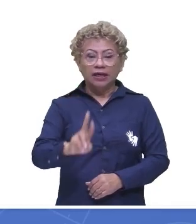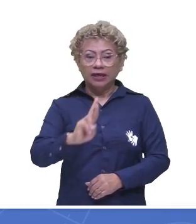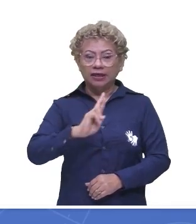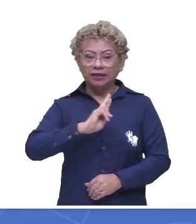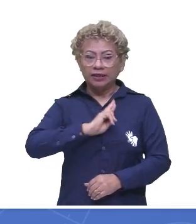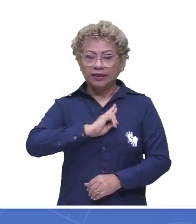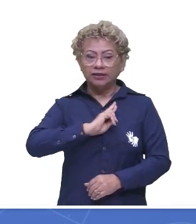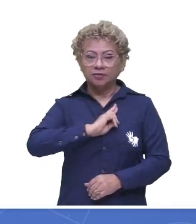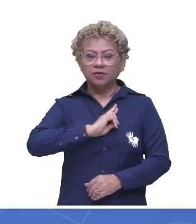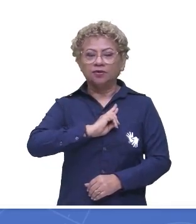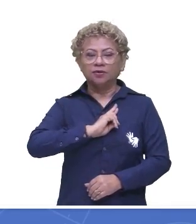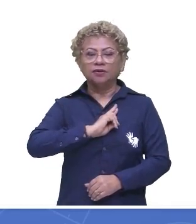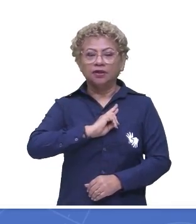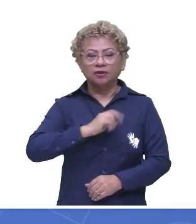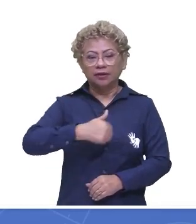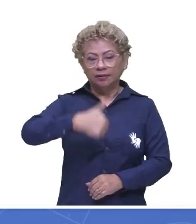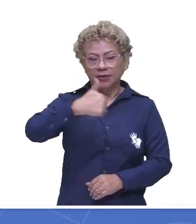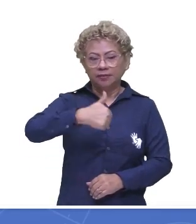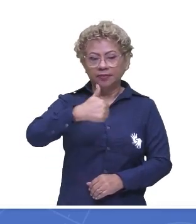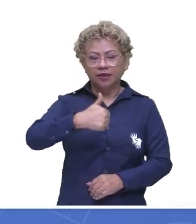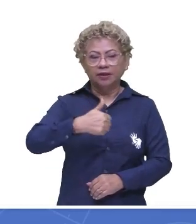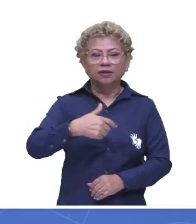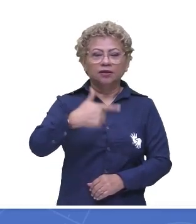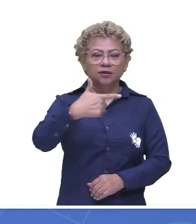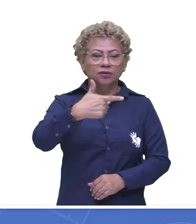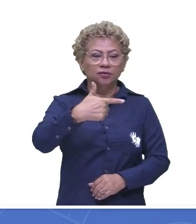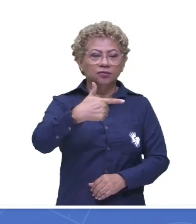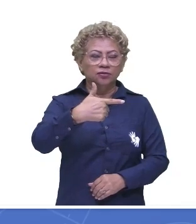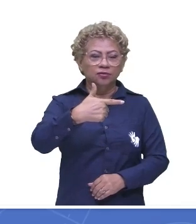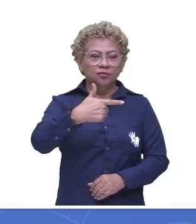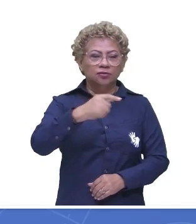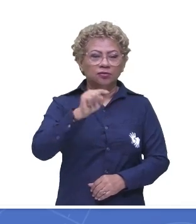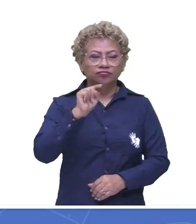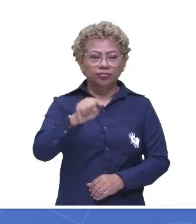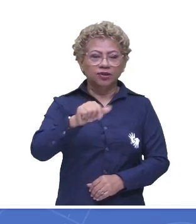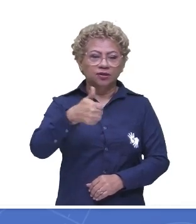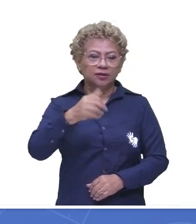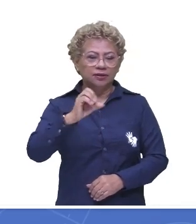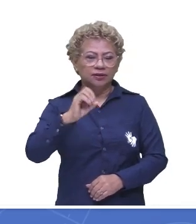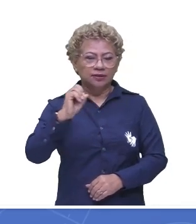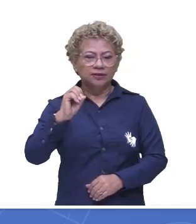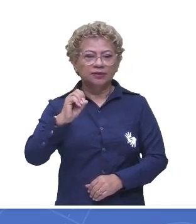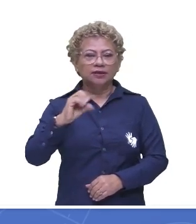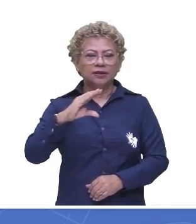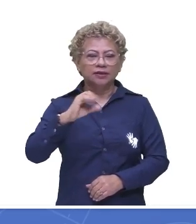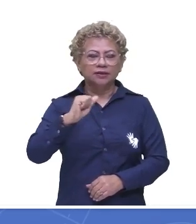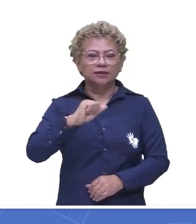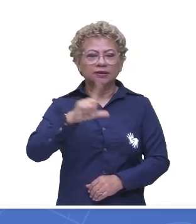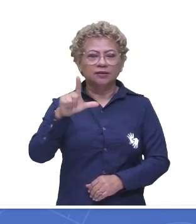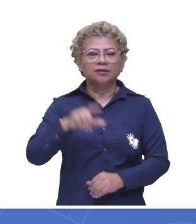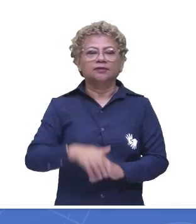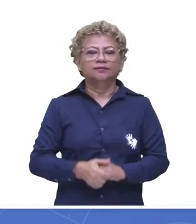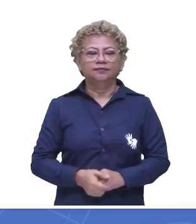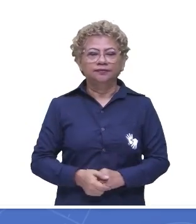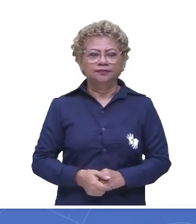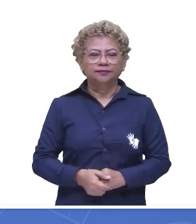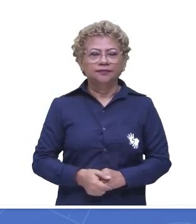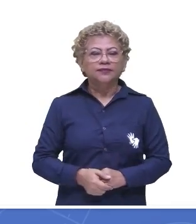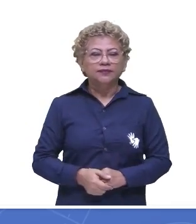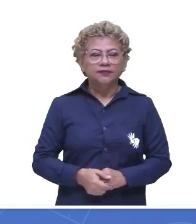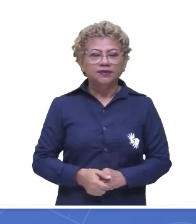Ernesto Penaforte, colocou que na questão 1, 2.100 calorias. Muito bem, Wagner. Na sequência, nós temos o